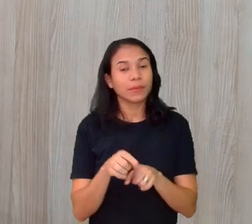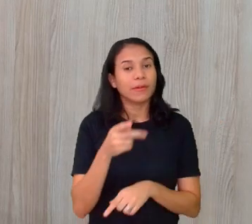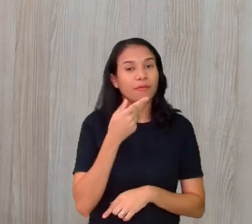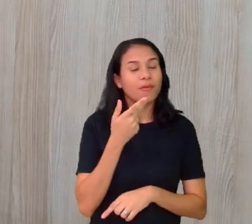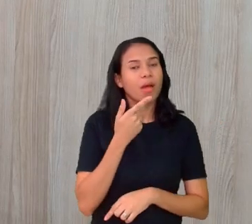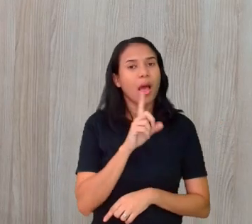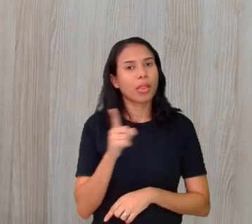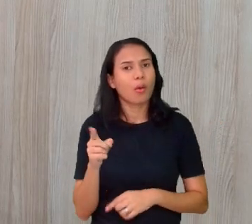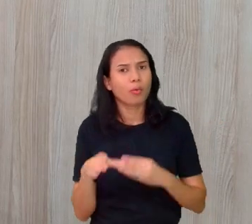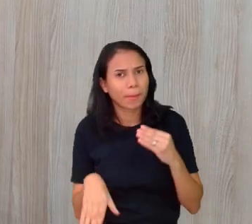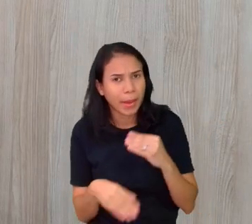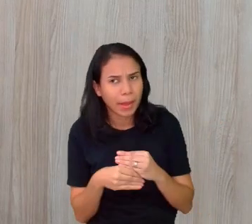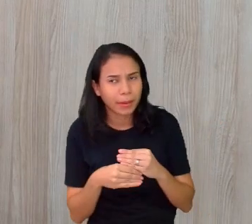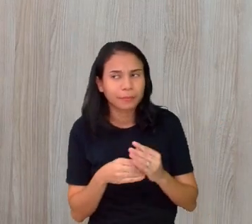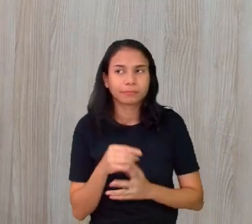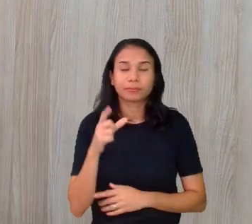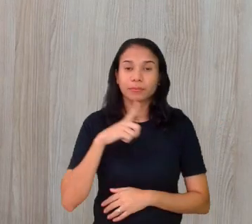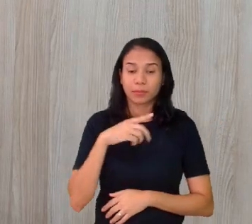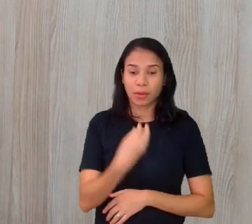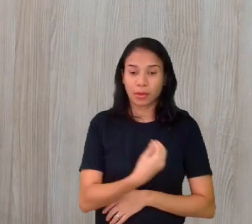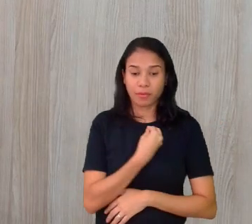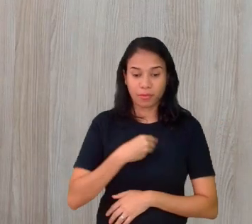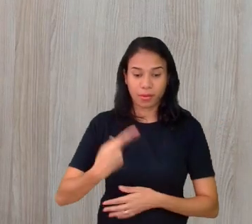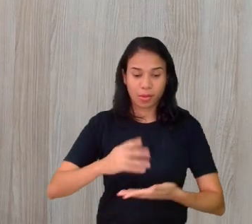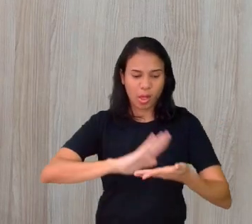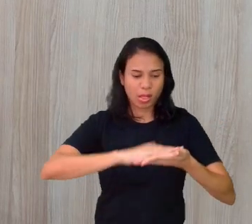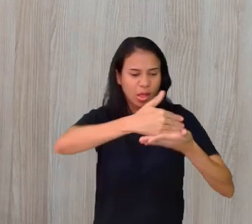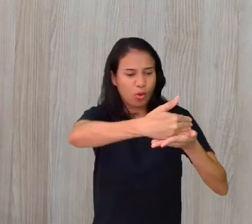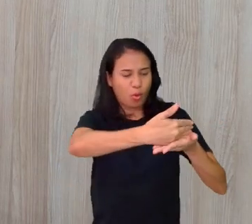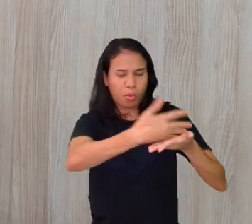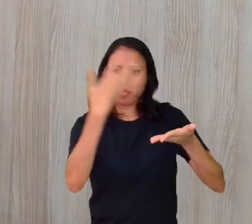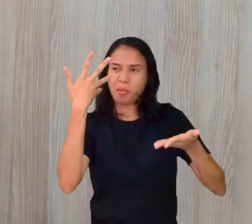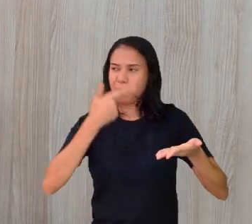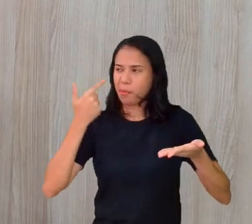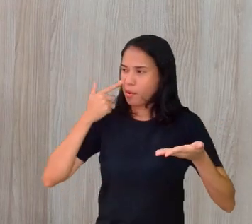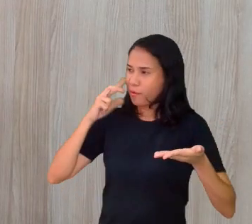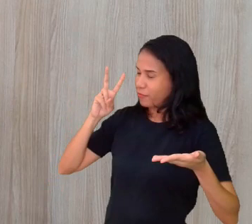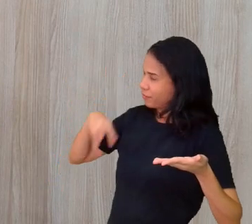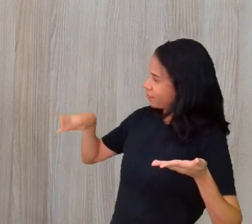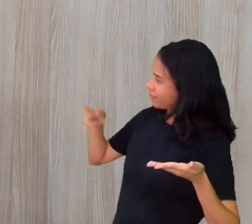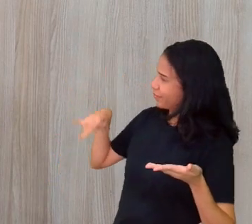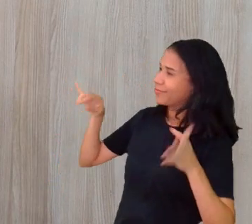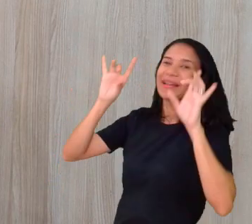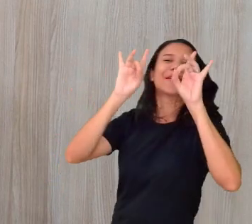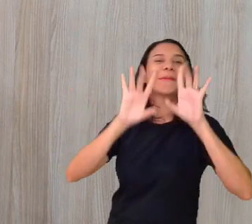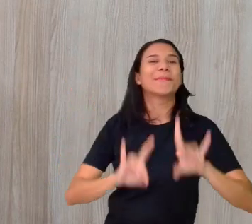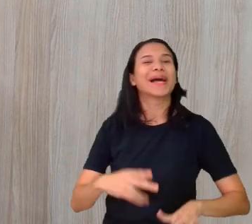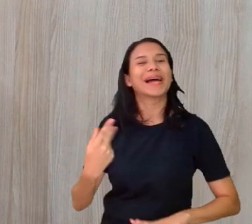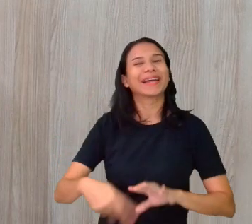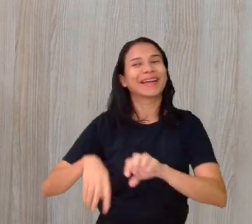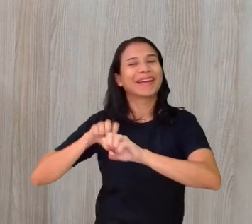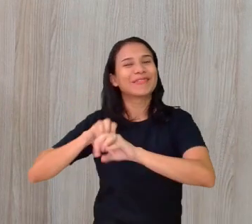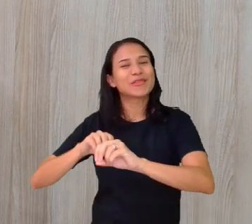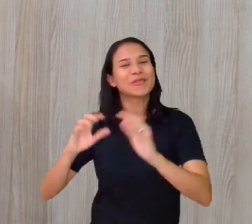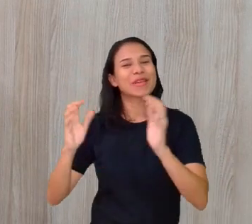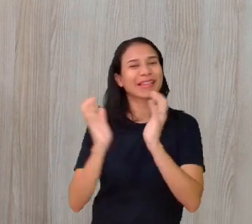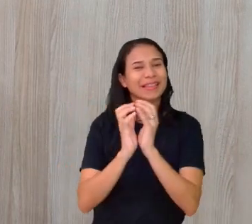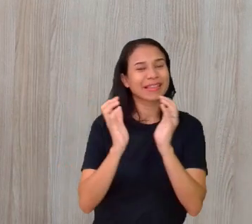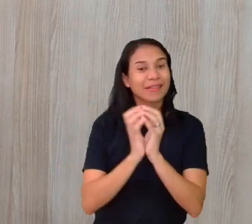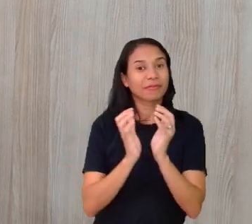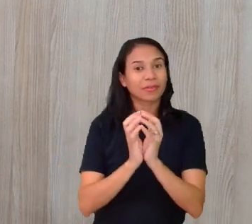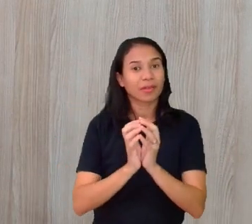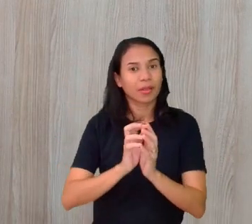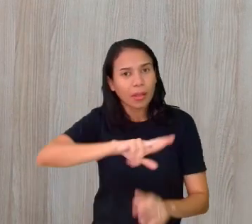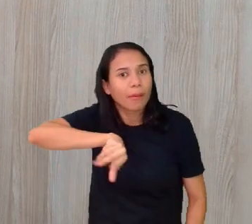não mencionei aqui. Eu tô aqui nesse computador lindo, maravilhoso aqui, ó. Olha, especial Educa Recife aqui, ó. Não é à